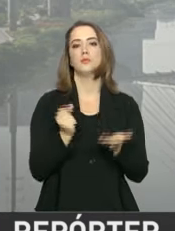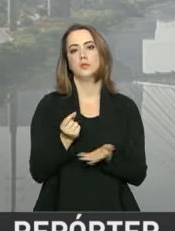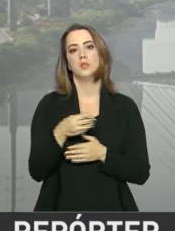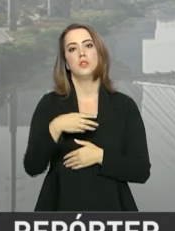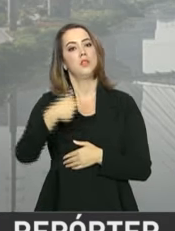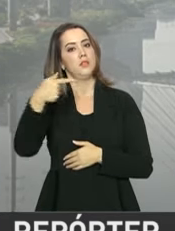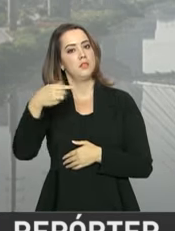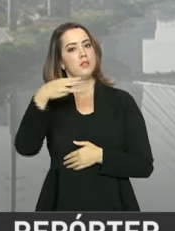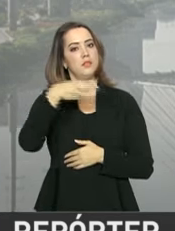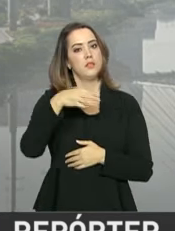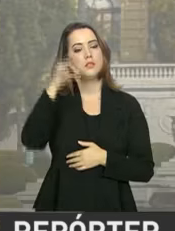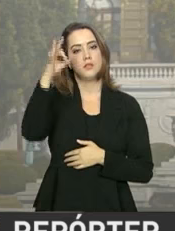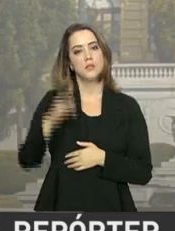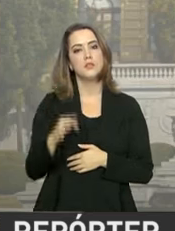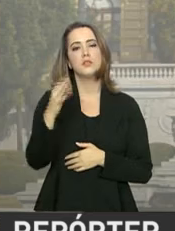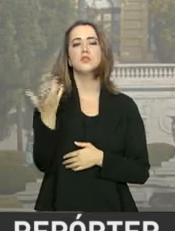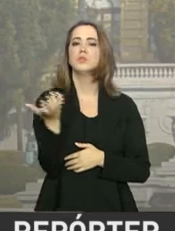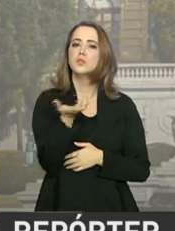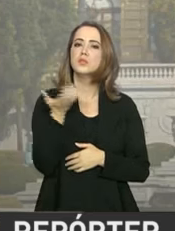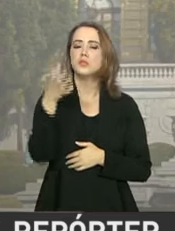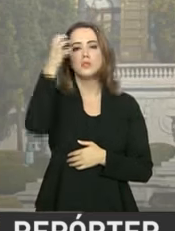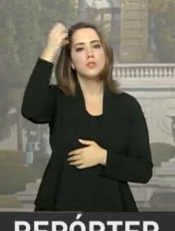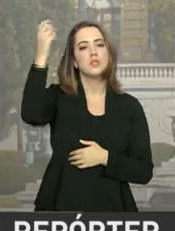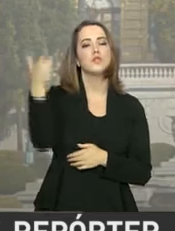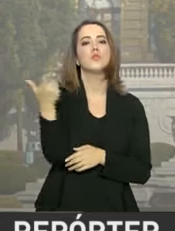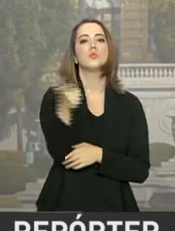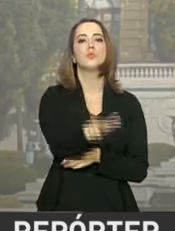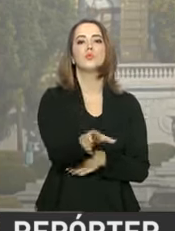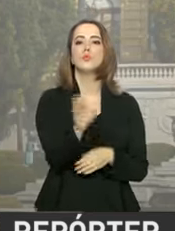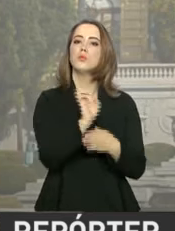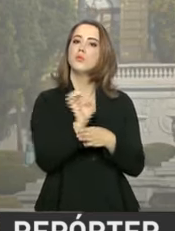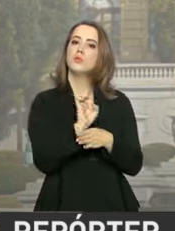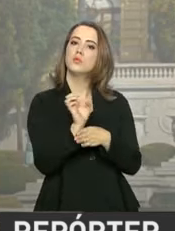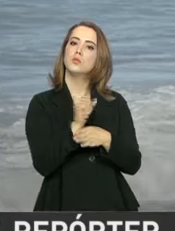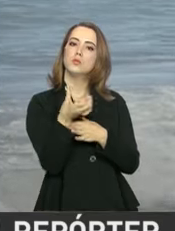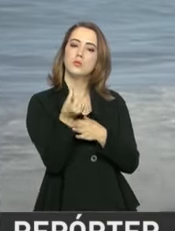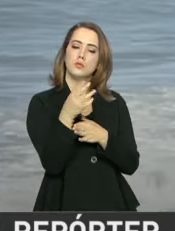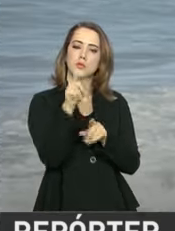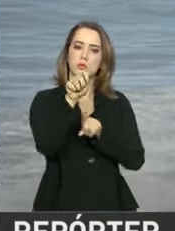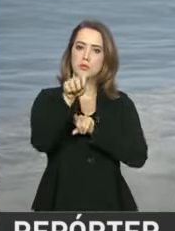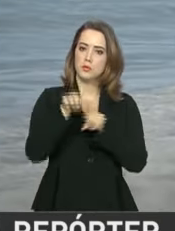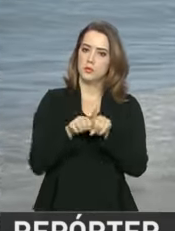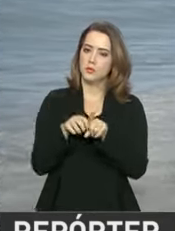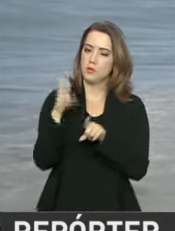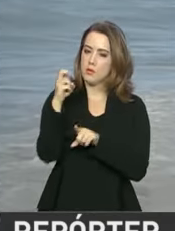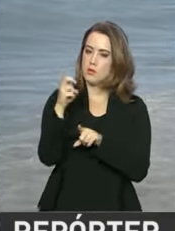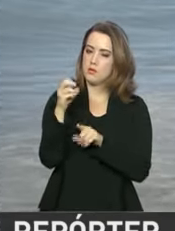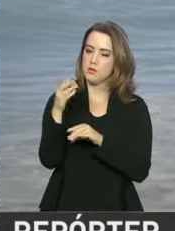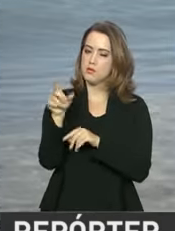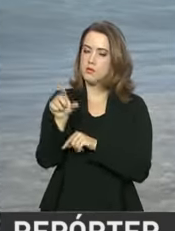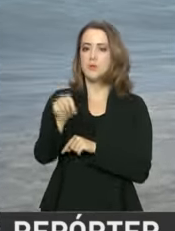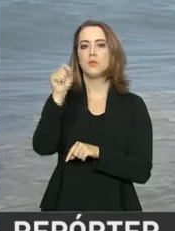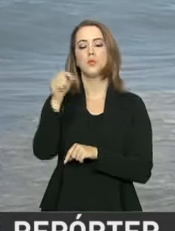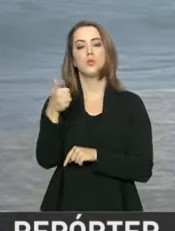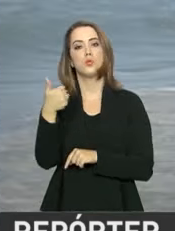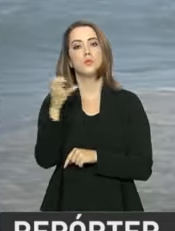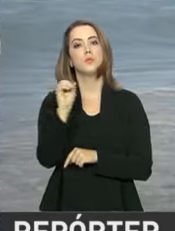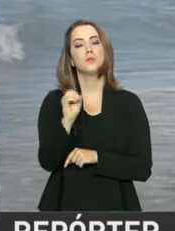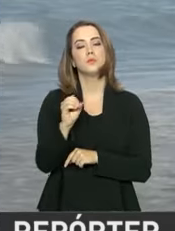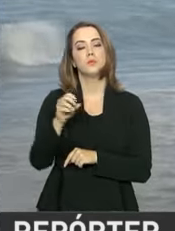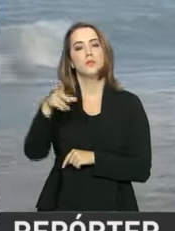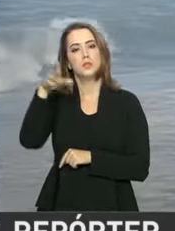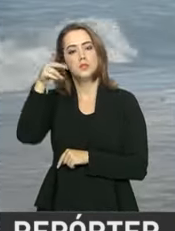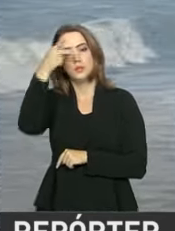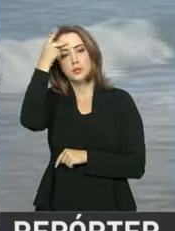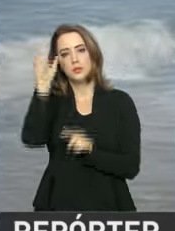73% devem viajar para outros estados nos próximos 6 meses cinco de cada 10 Viajantes vão se hospedar